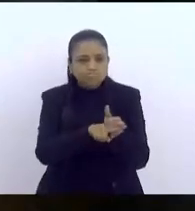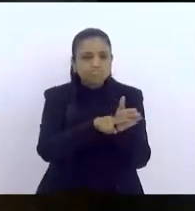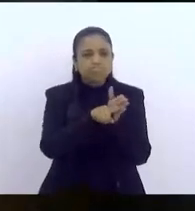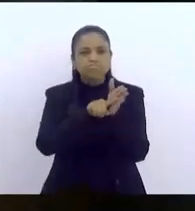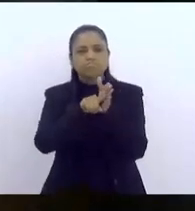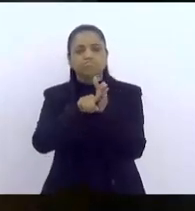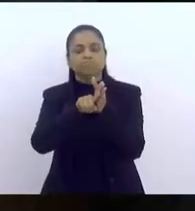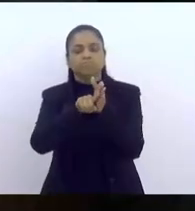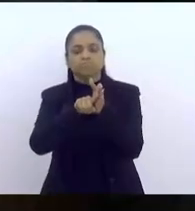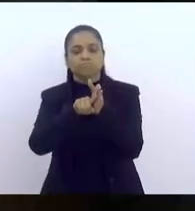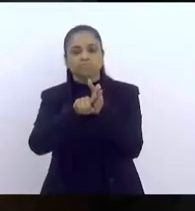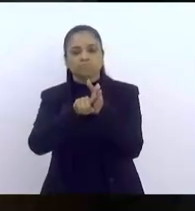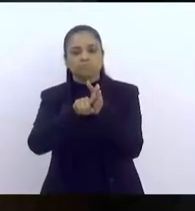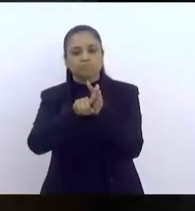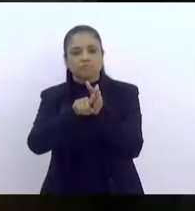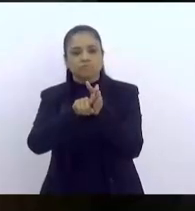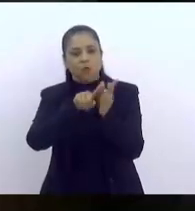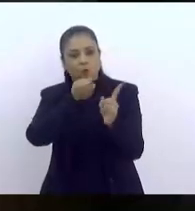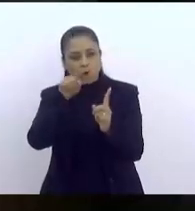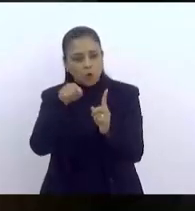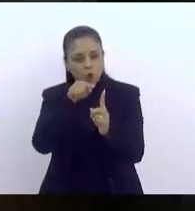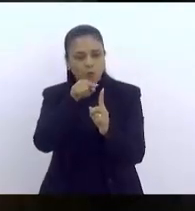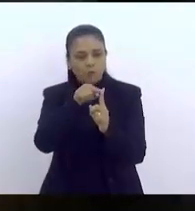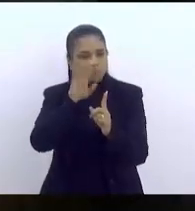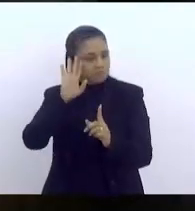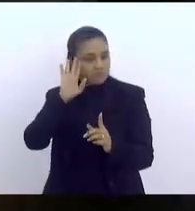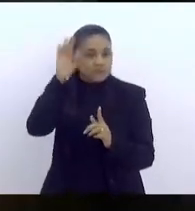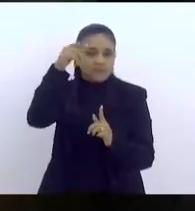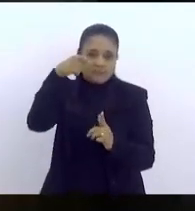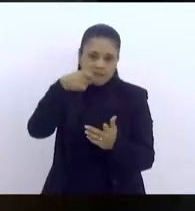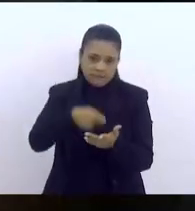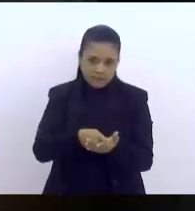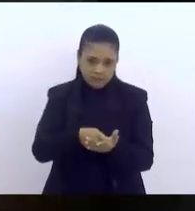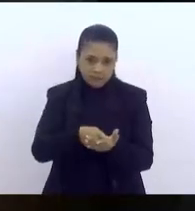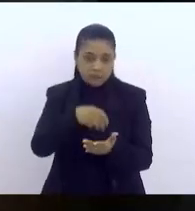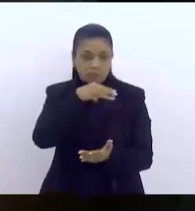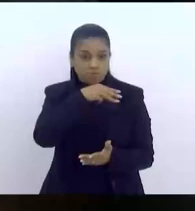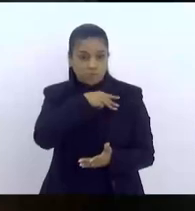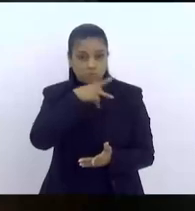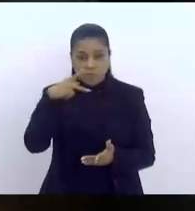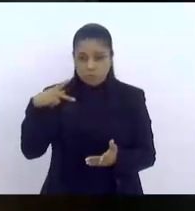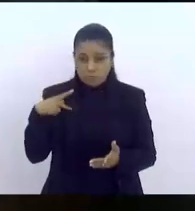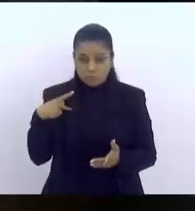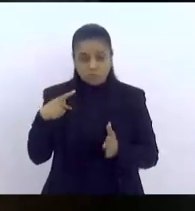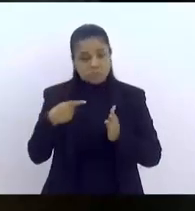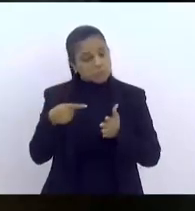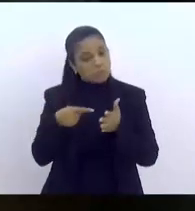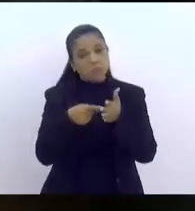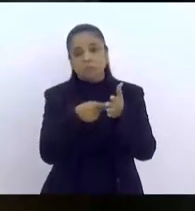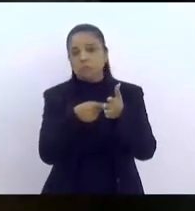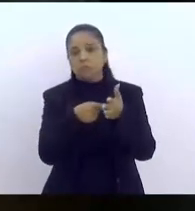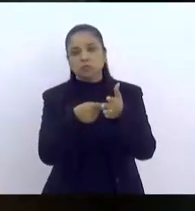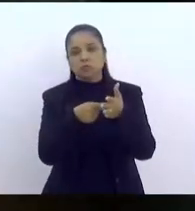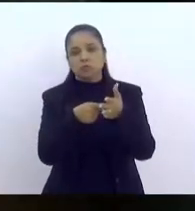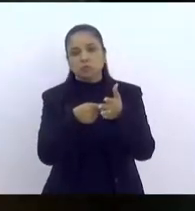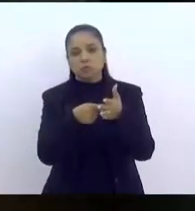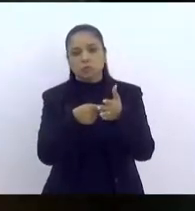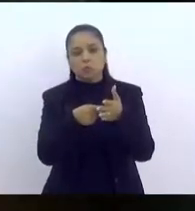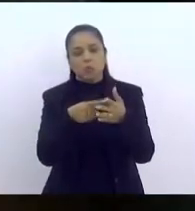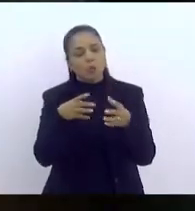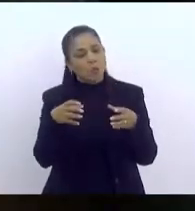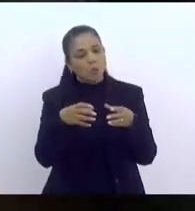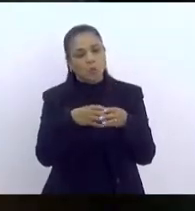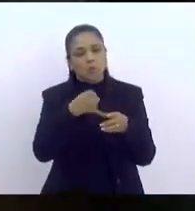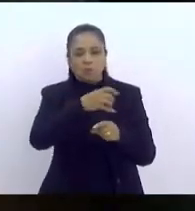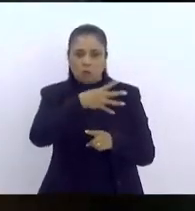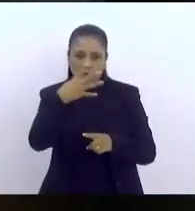foi objeto da decisão do Ministério Público, não houve indicação da participação do Grupo Arco-Íris. O meu